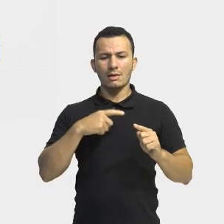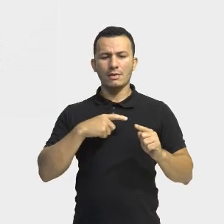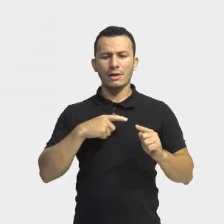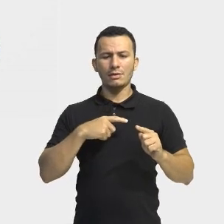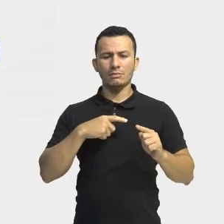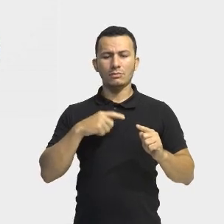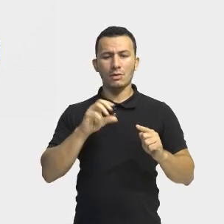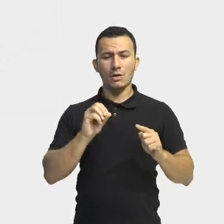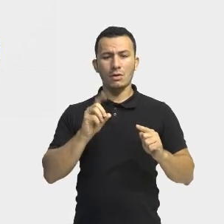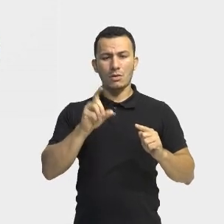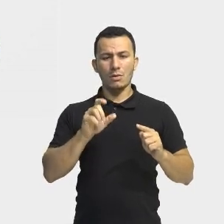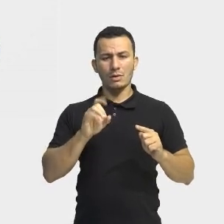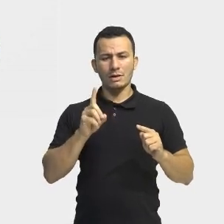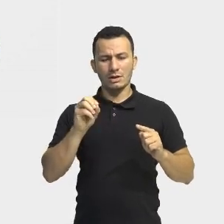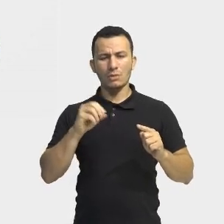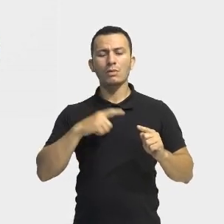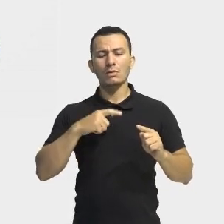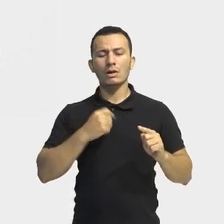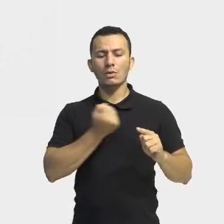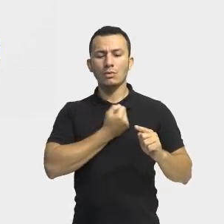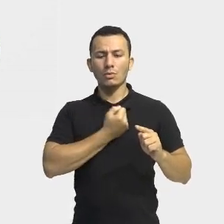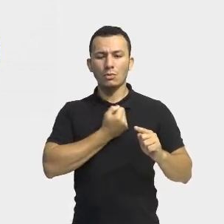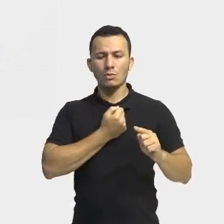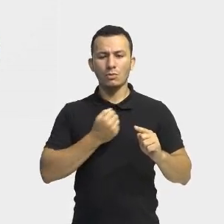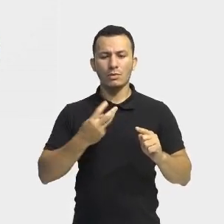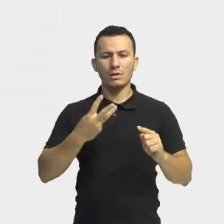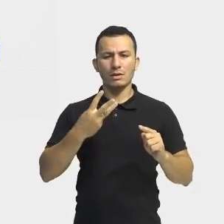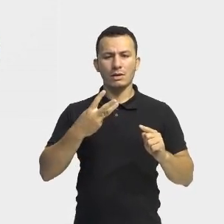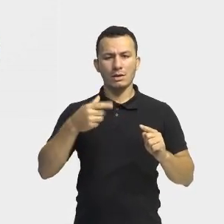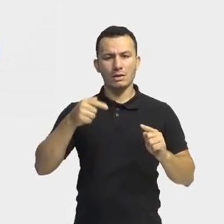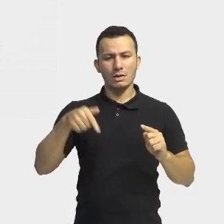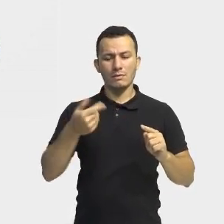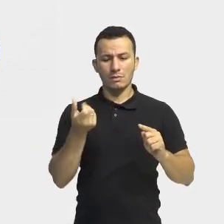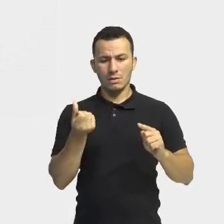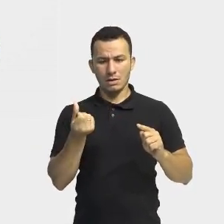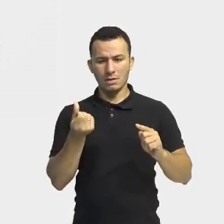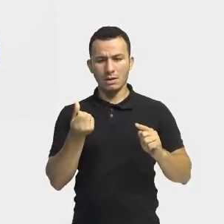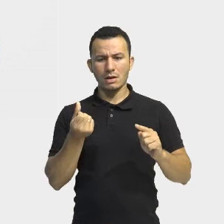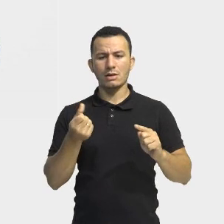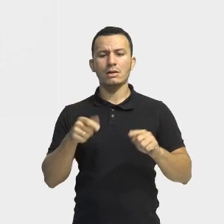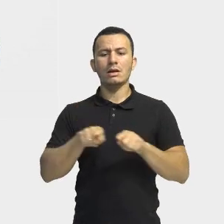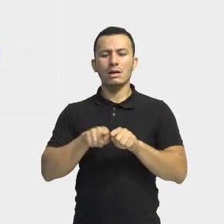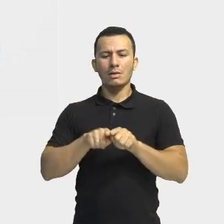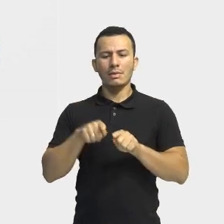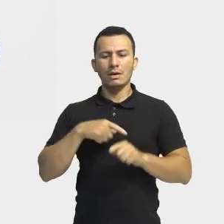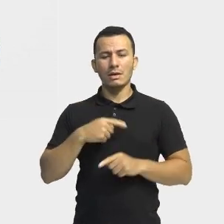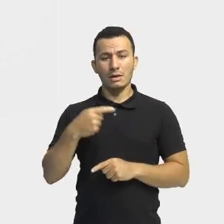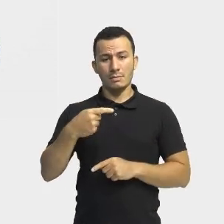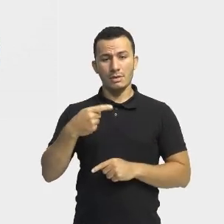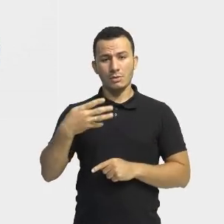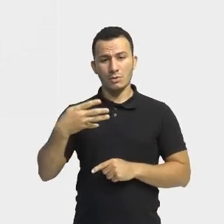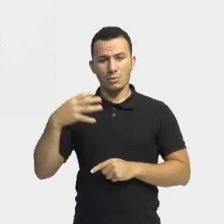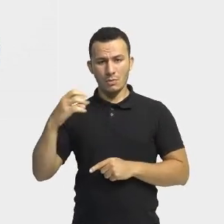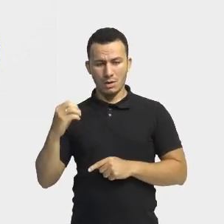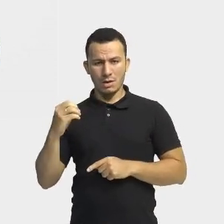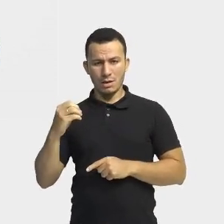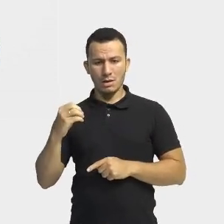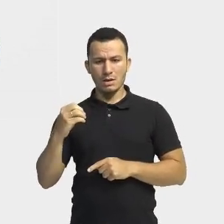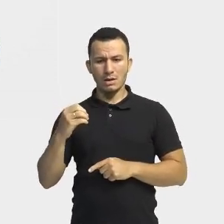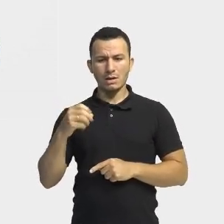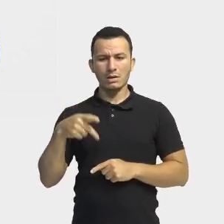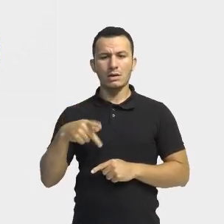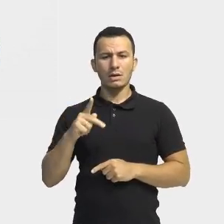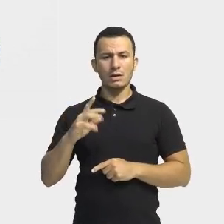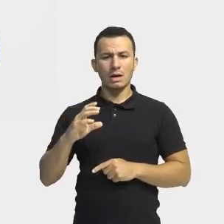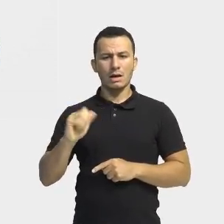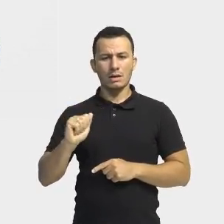é igual a menos 37,6 e do óxido de cobre 1 é igual a menos 40 quilocalorias